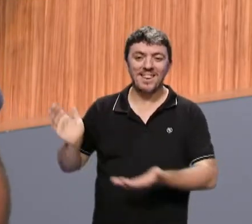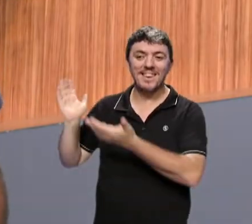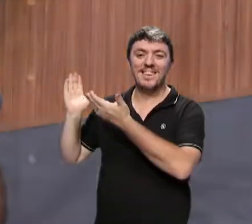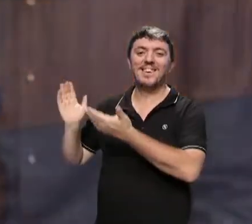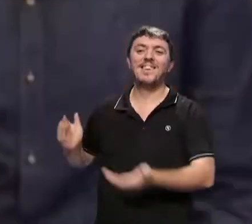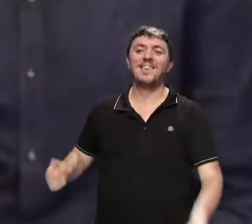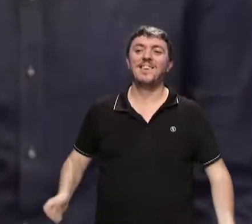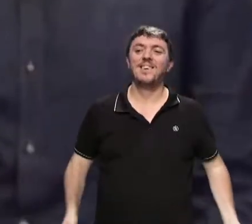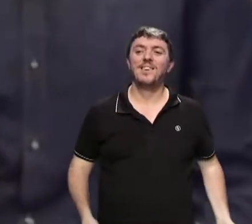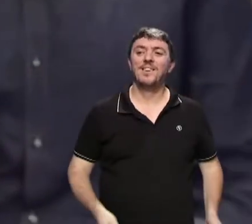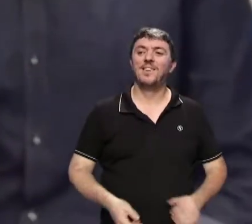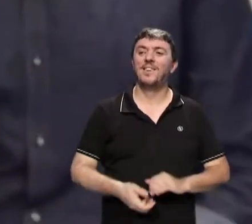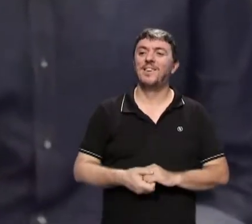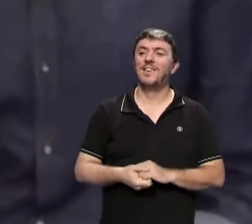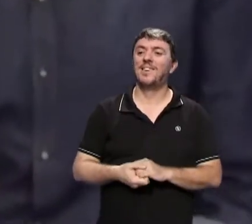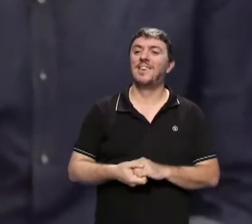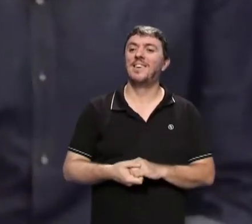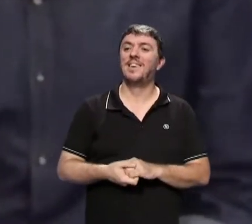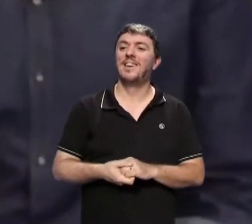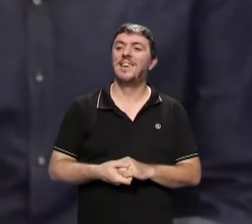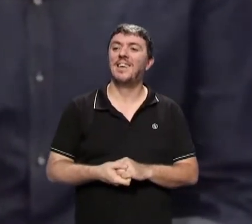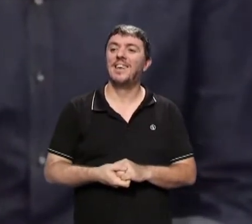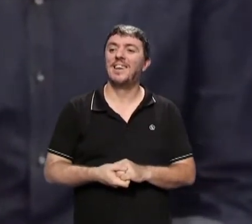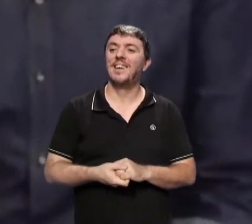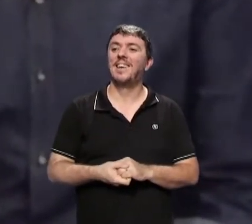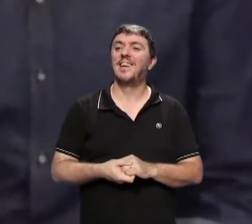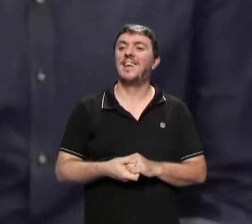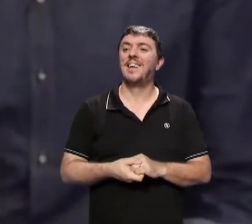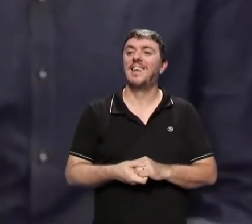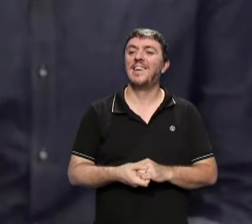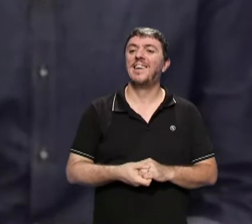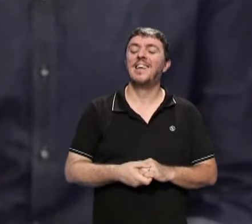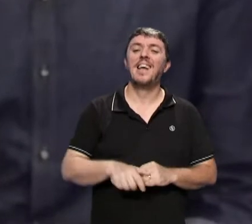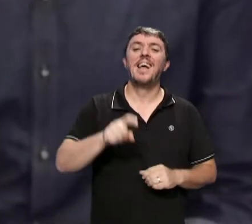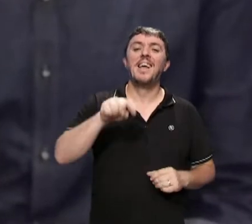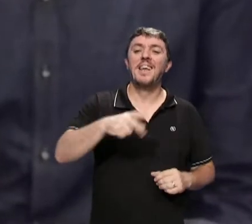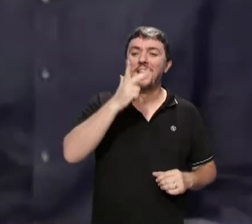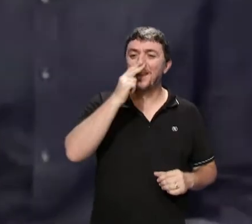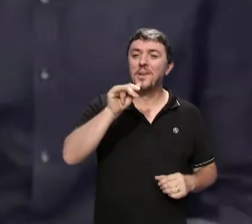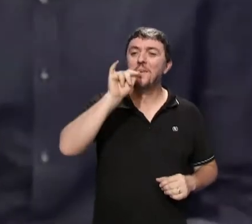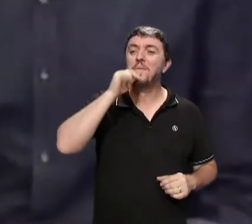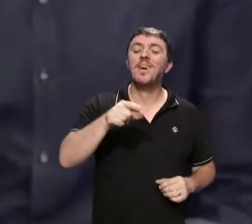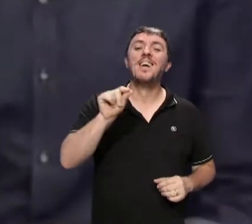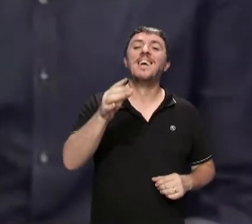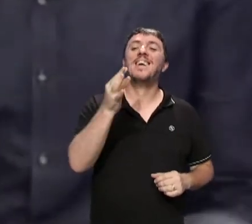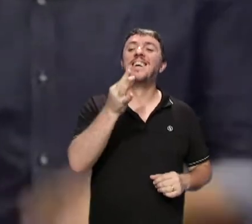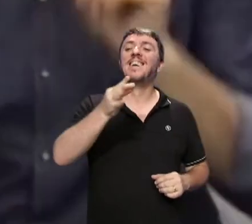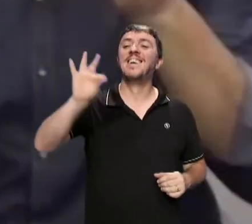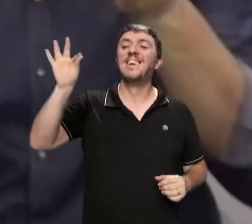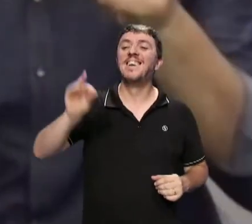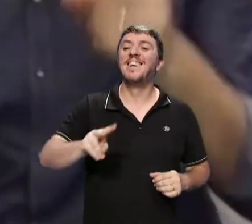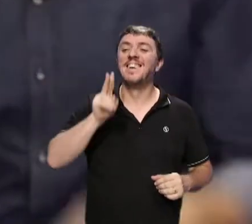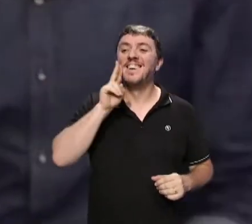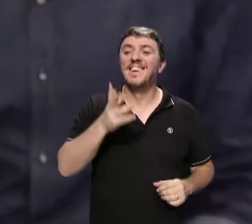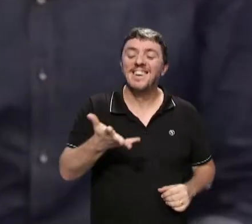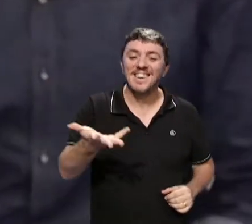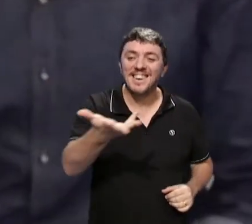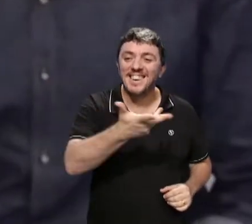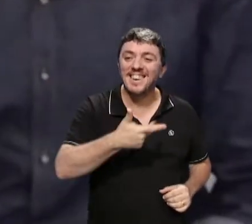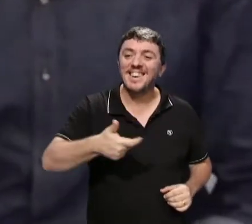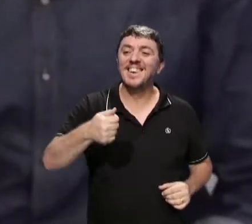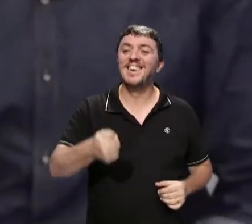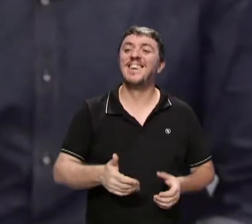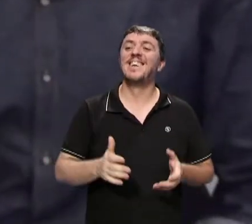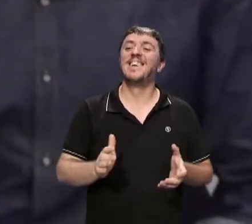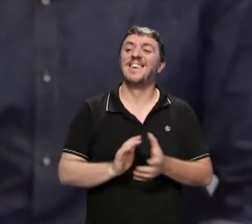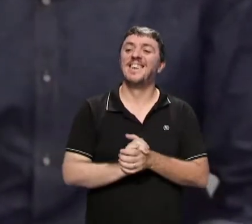papo. Jundiaí, mano. Uma coisa meio Torre Eiffel, Jundiaí, entendeu? Eu assisti a sua peça, acho incrível. Amo sua